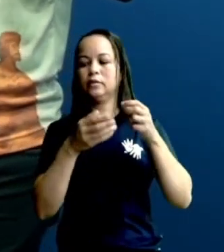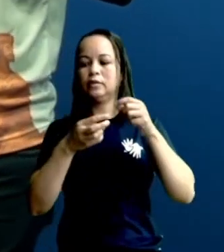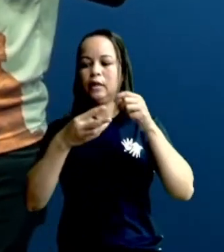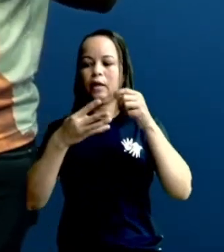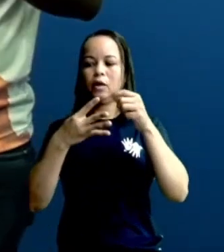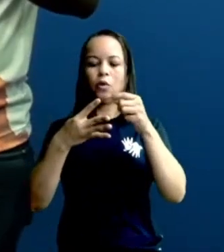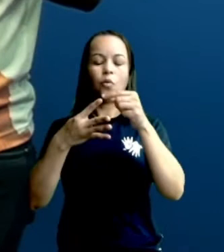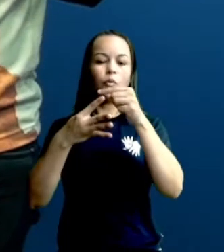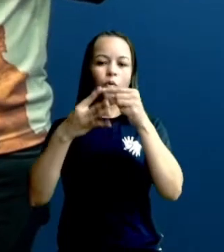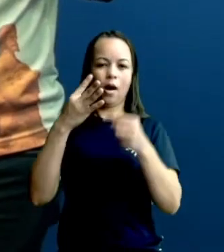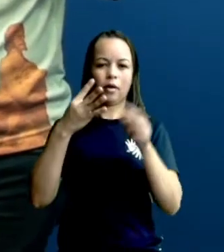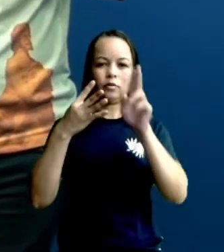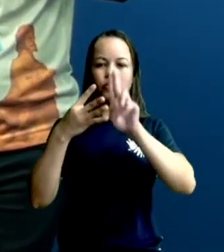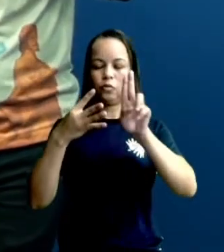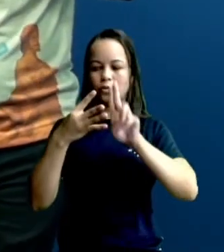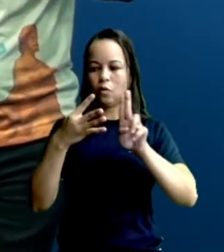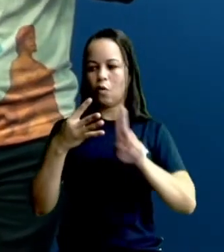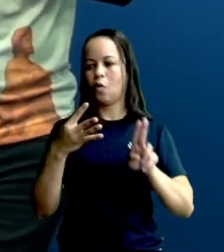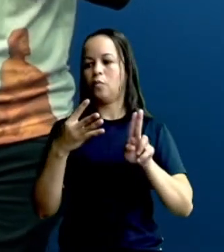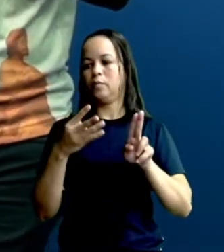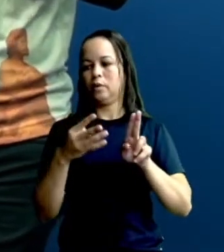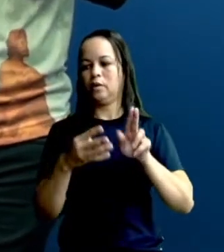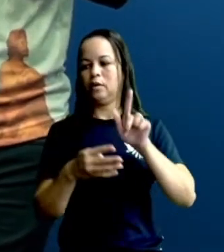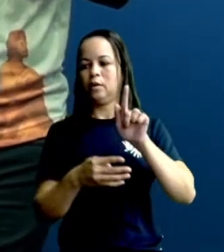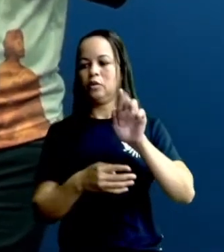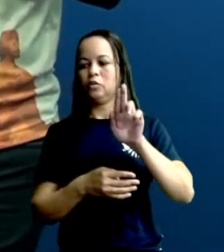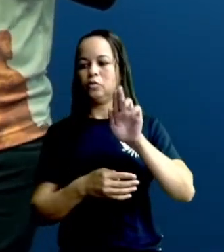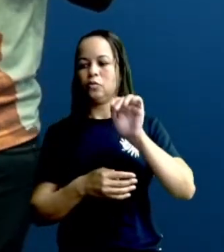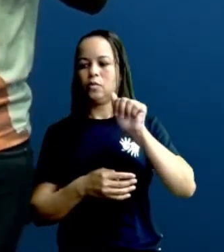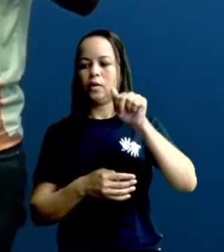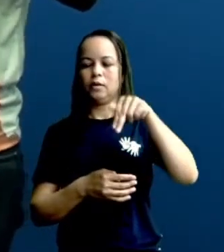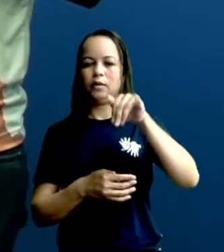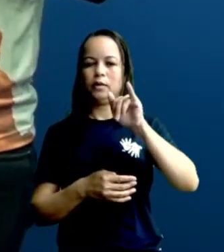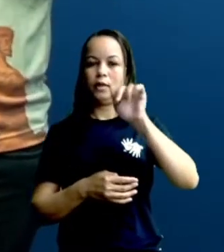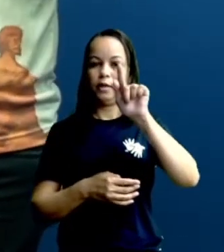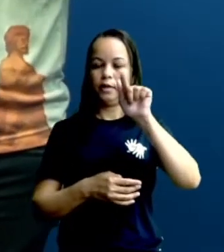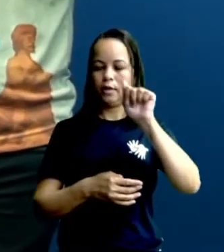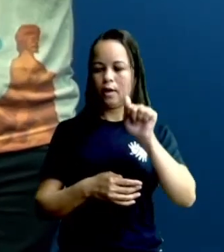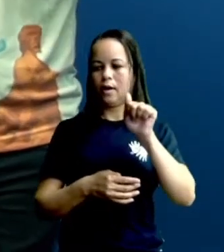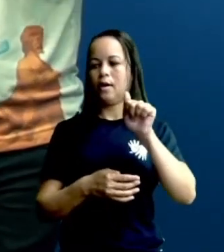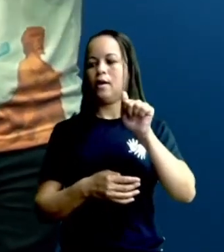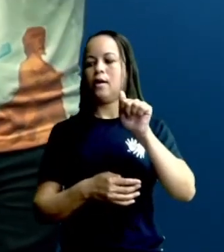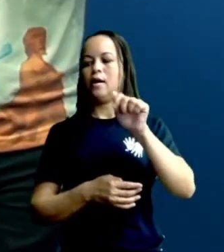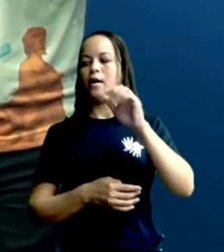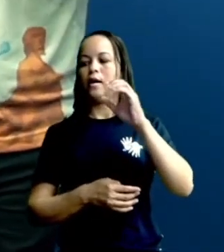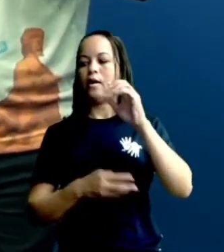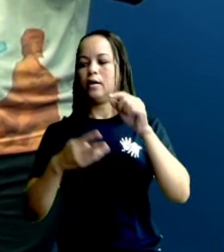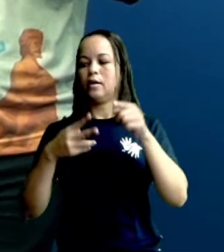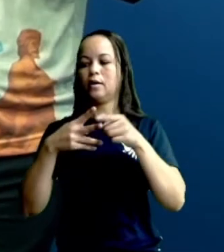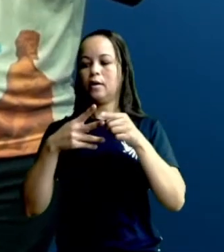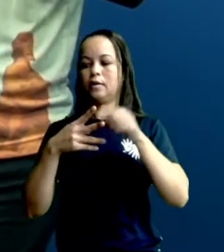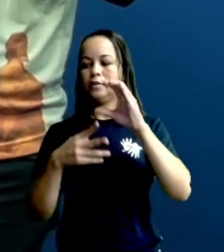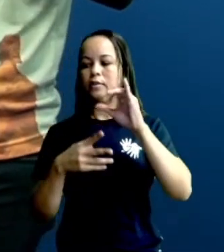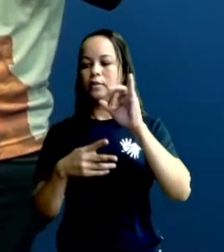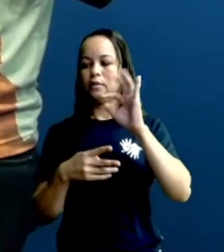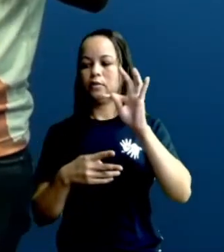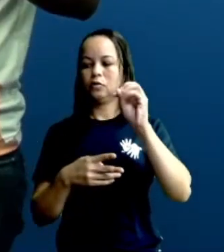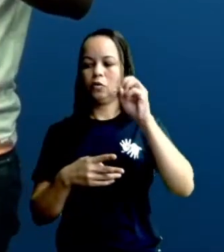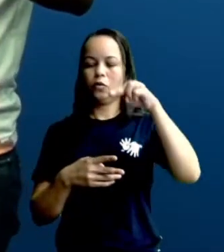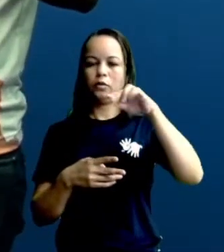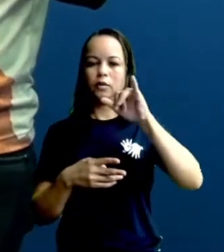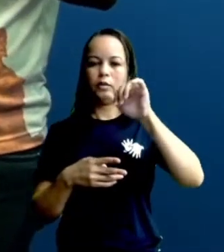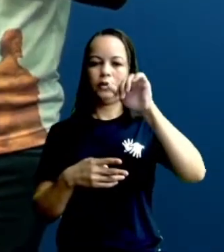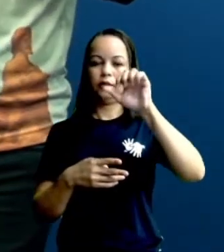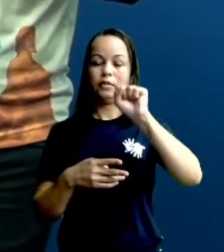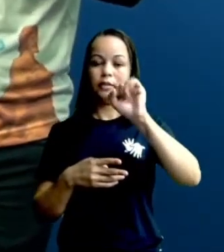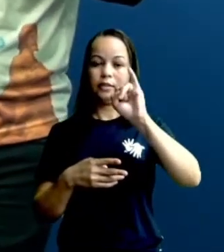citosina, timina e adenina. Elas se combinam e se alternam aleatoriamente, formando diversos tipos de